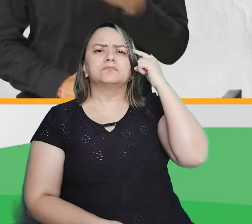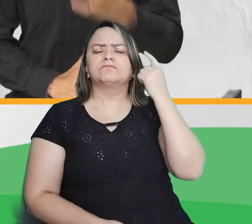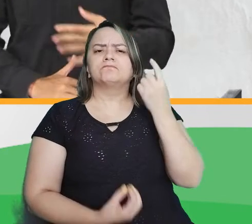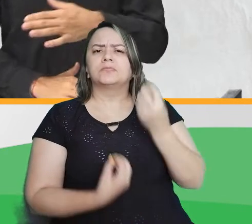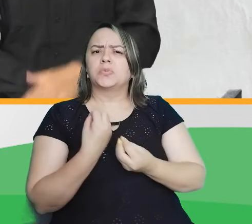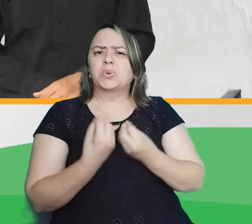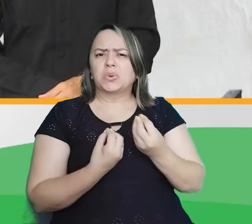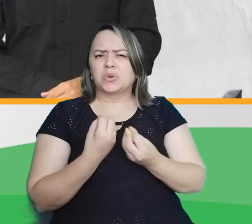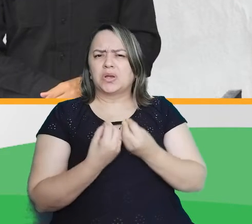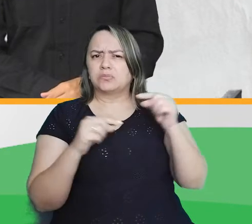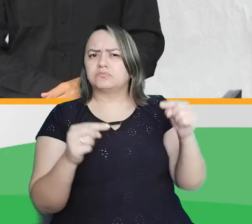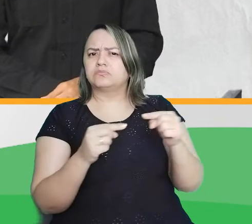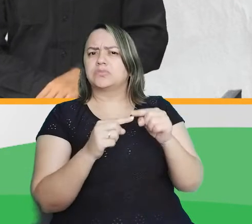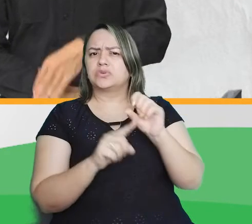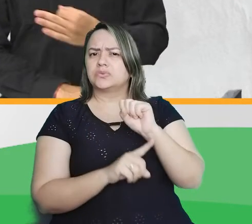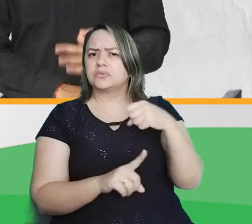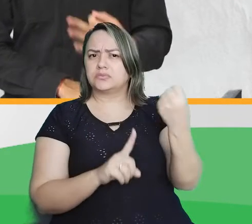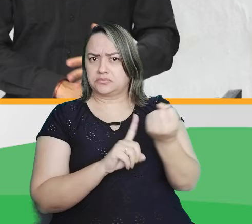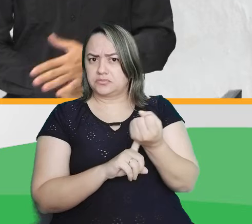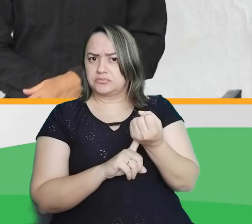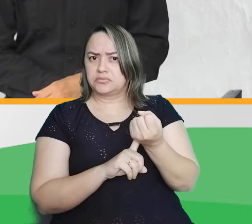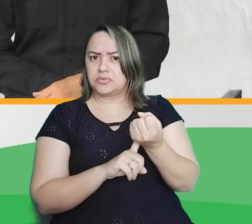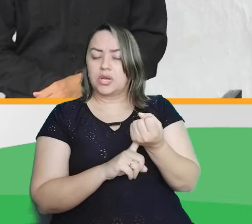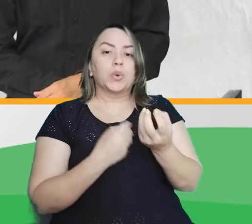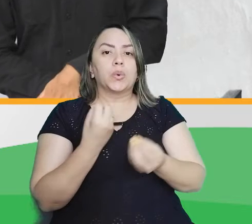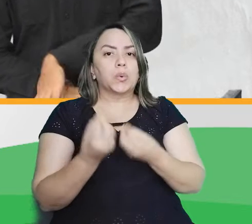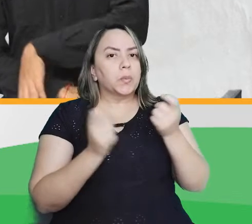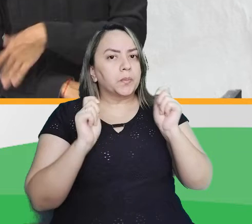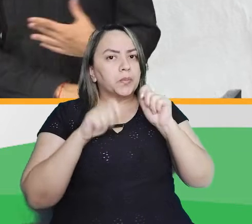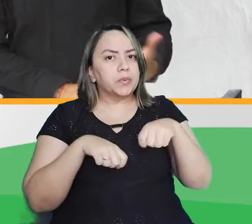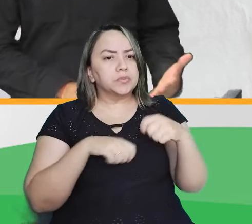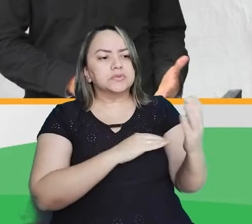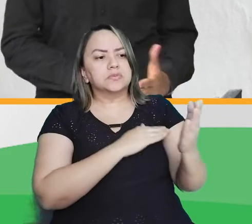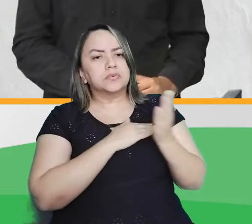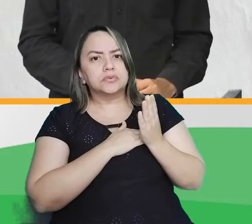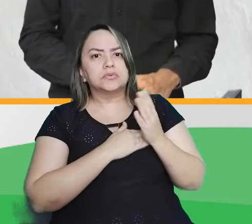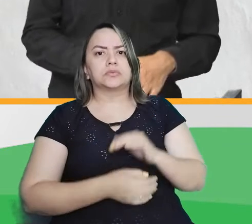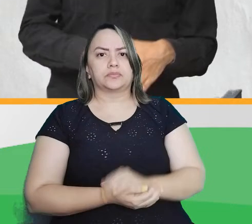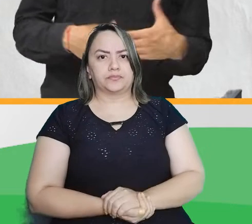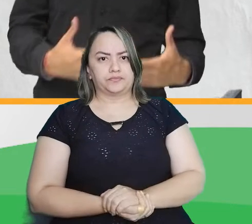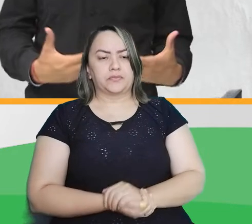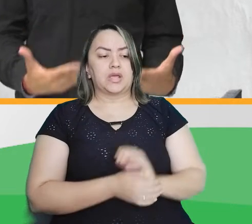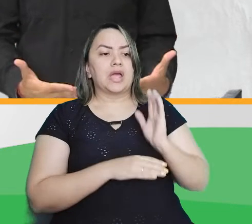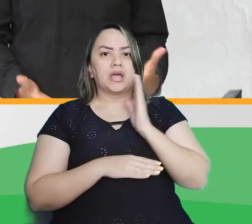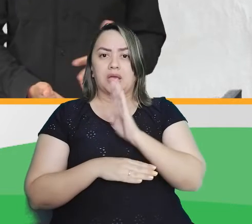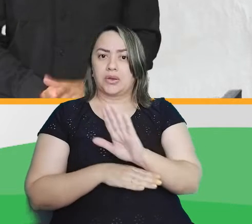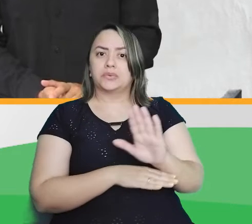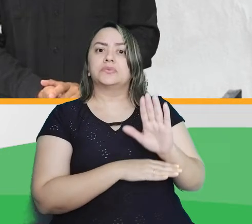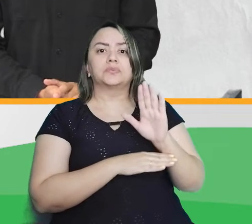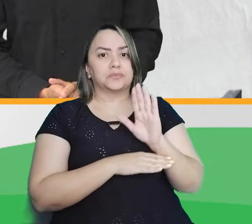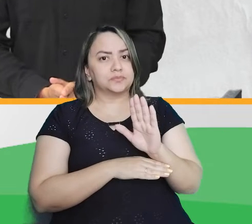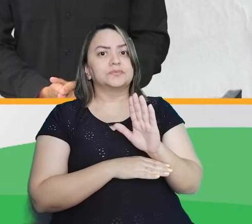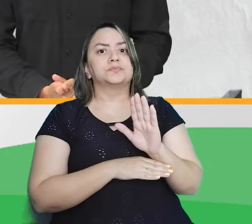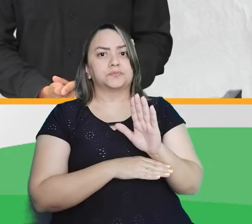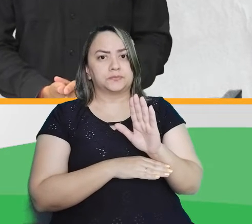sociologia tem a ver com tudo isso? Como ela pode nos ajudar? A contribuição sociológica é muitas vezes